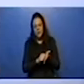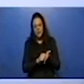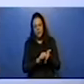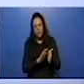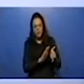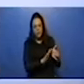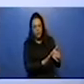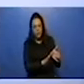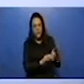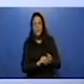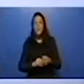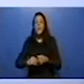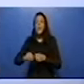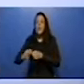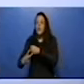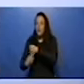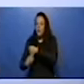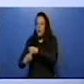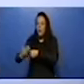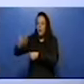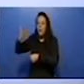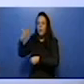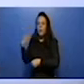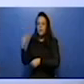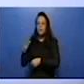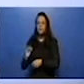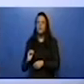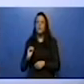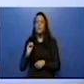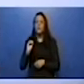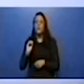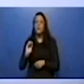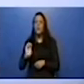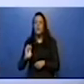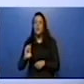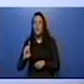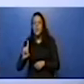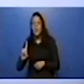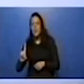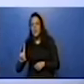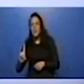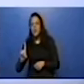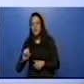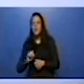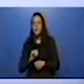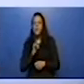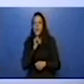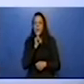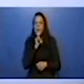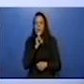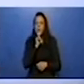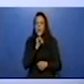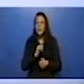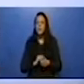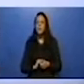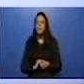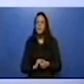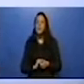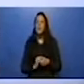coloca ED no final. Exatamente isso, ó, as letras E e D. Por exemplo, to work,